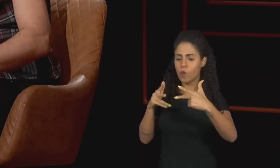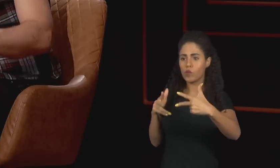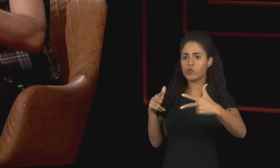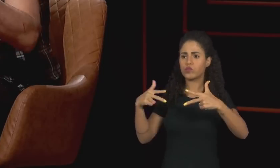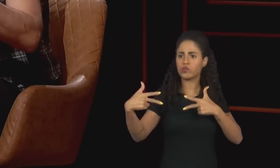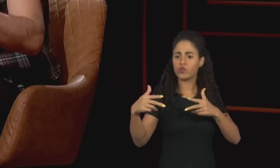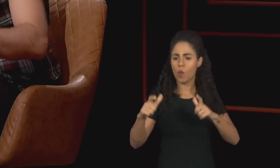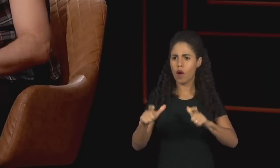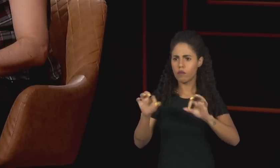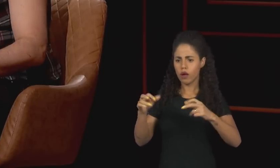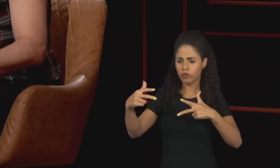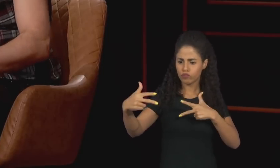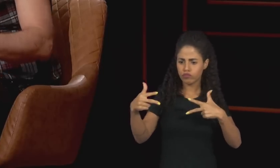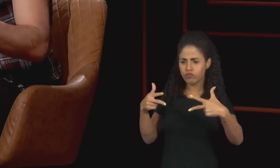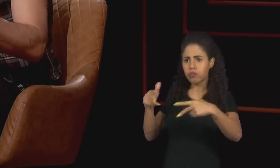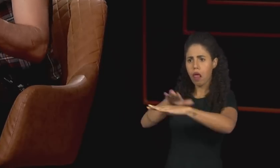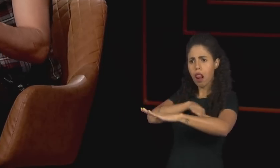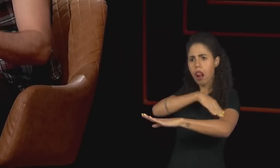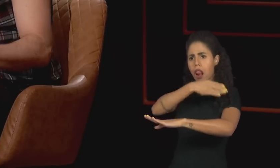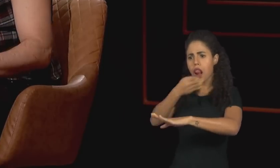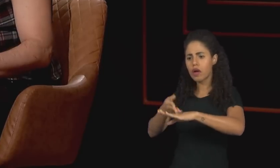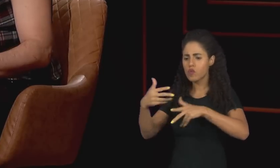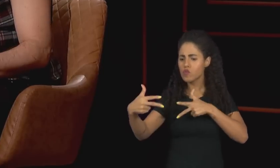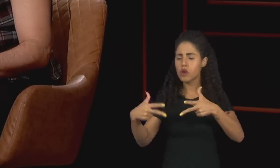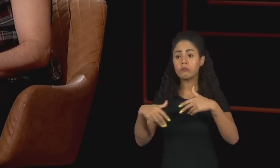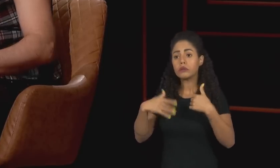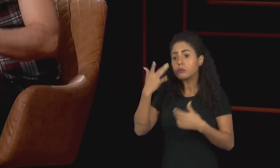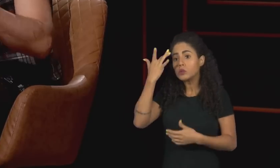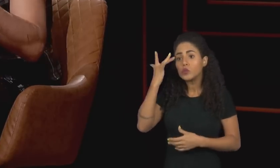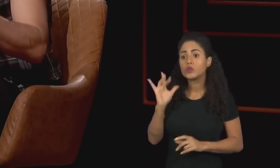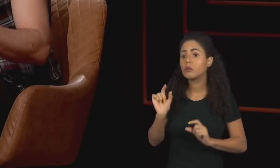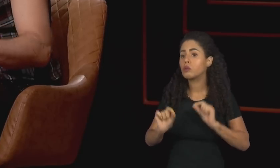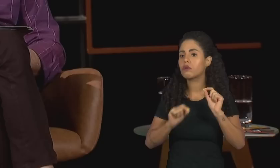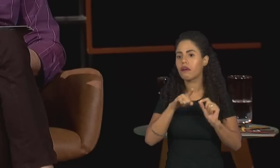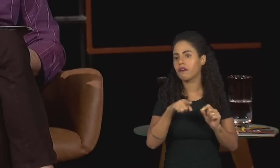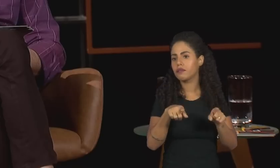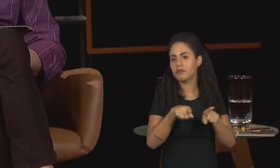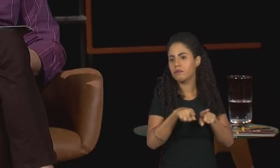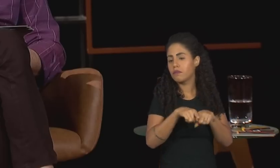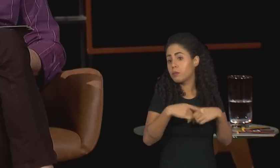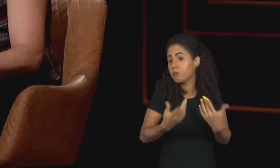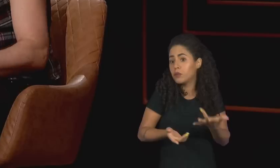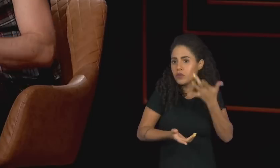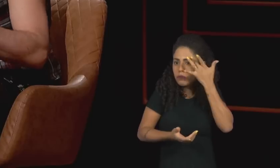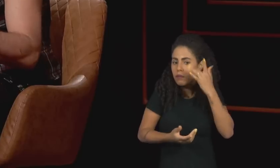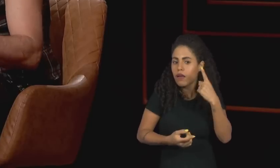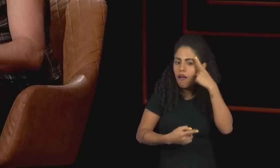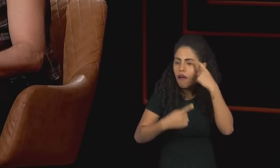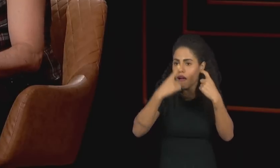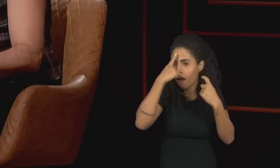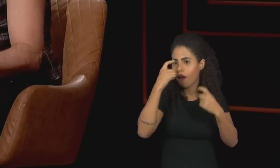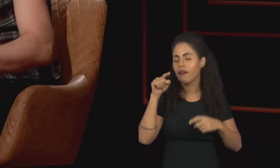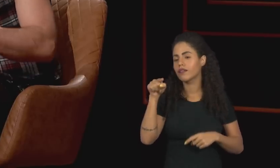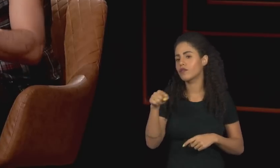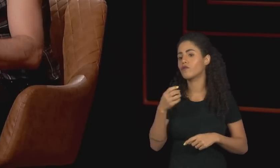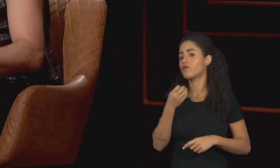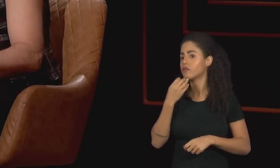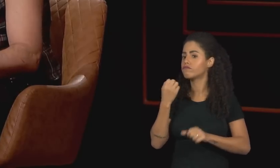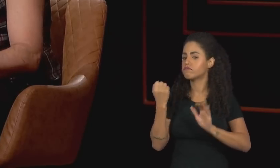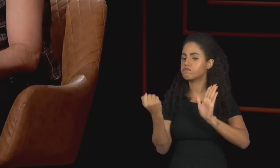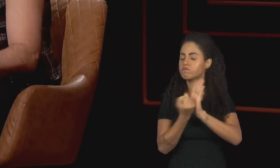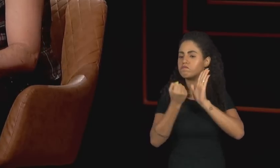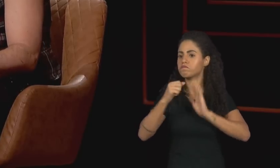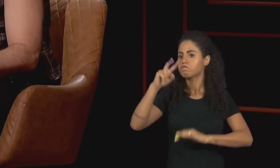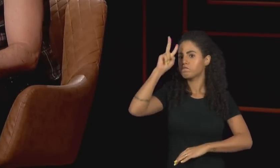dessa loucura aí, que era a Casa dos Artistas. Ninguém sabia direito o que era, nem ele sabia direito o que era. Então, realmente foi um marco na